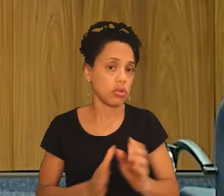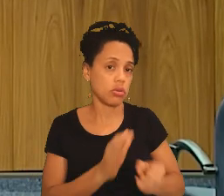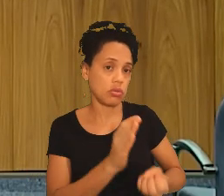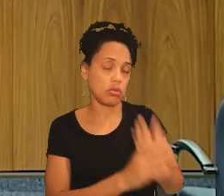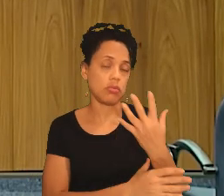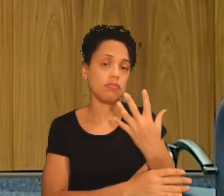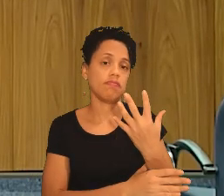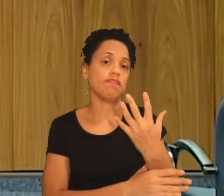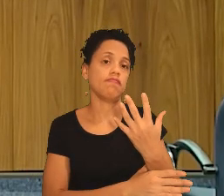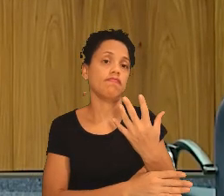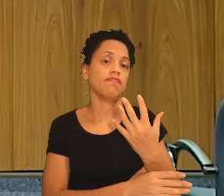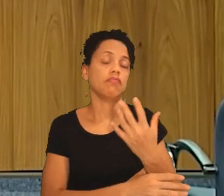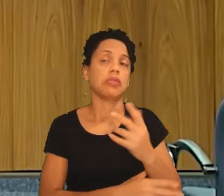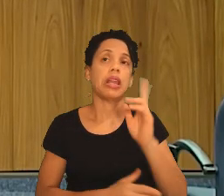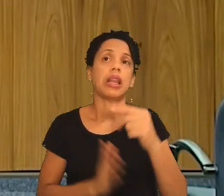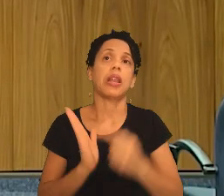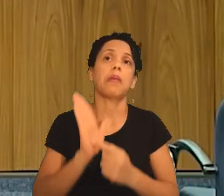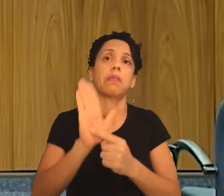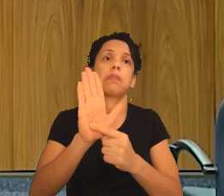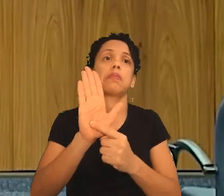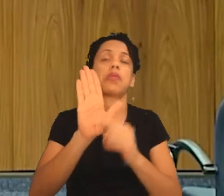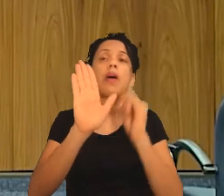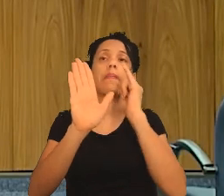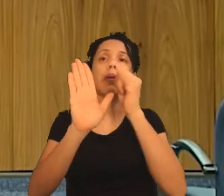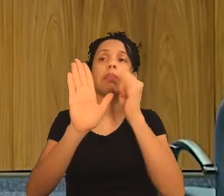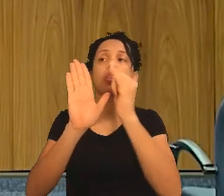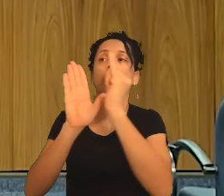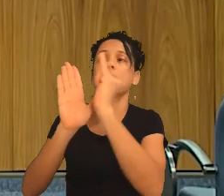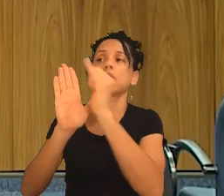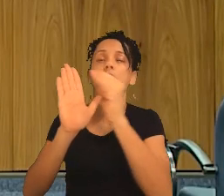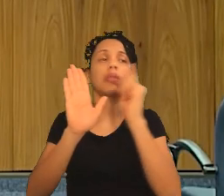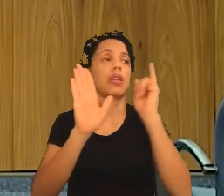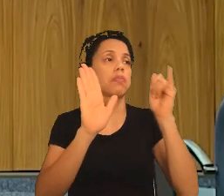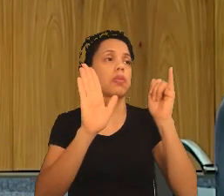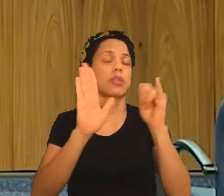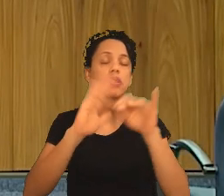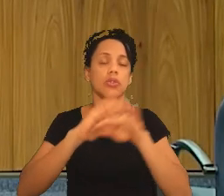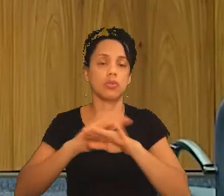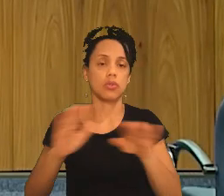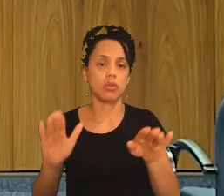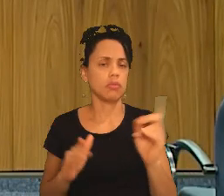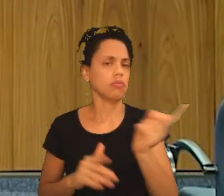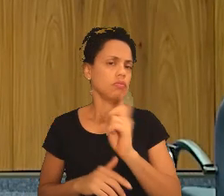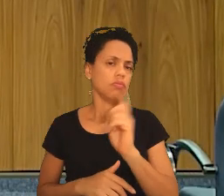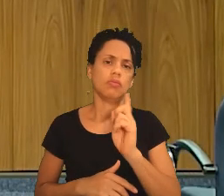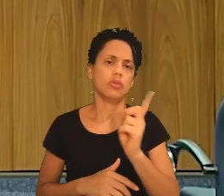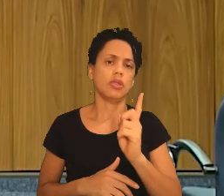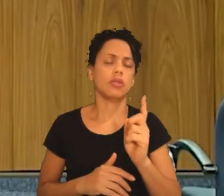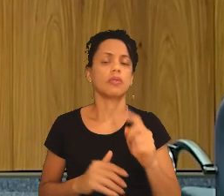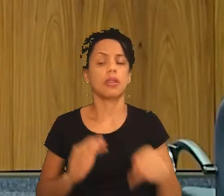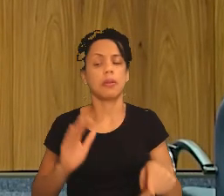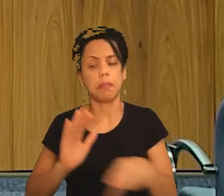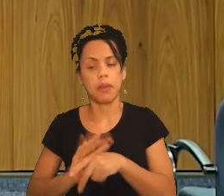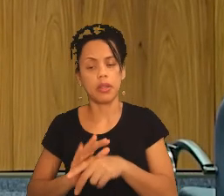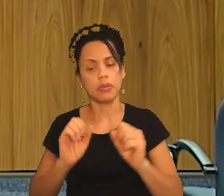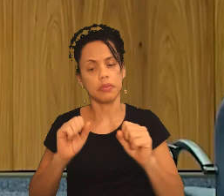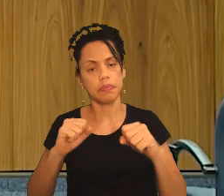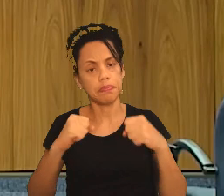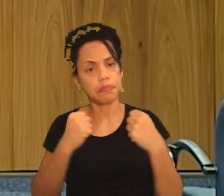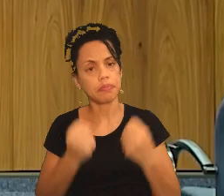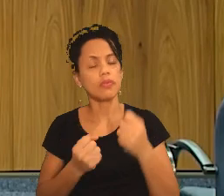os grupos, né, e levantando essas questões. E aí entra... O vídeo é parte desse processo, imagino,